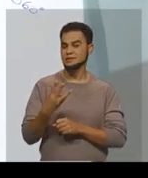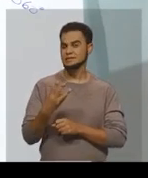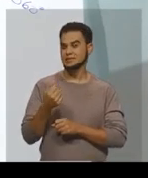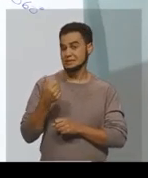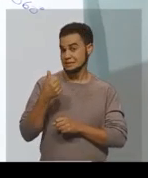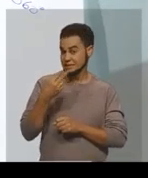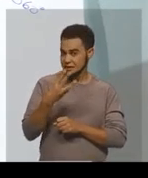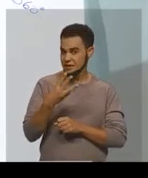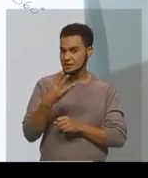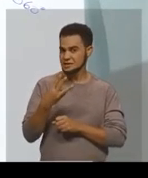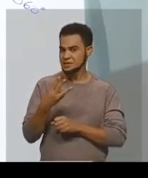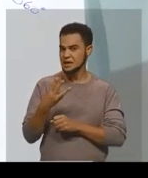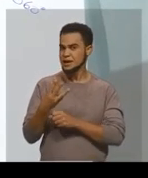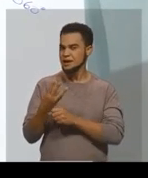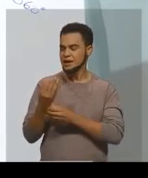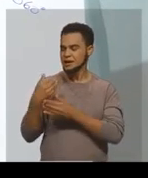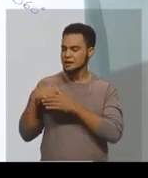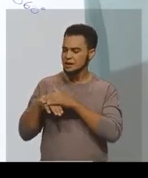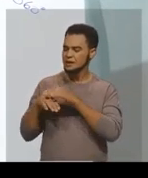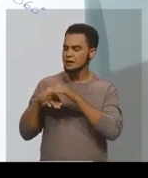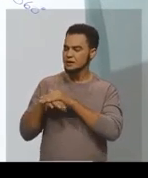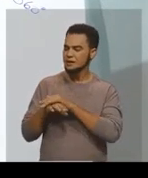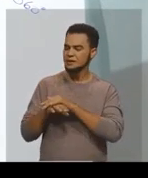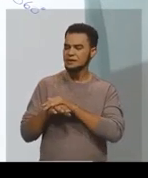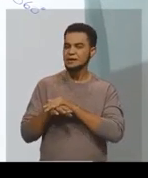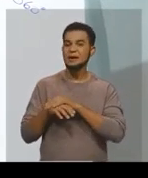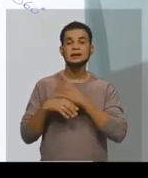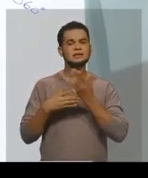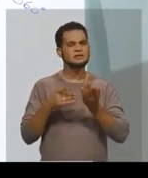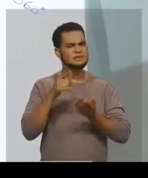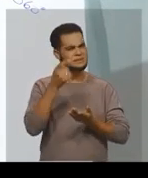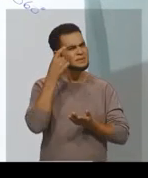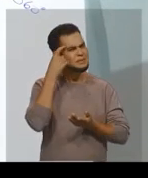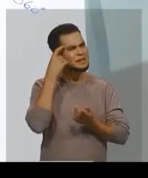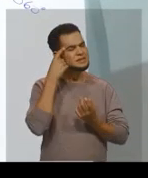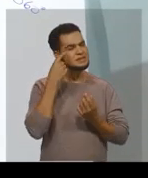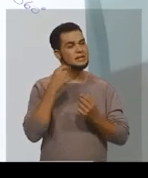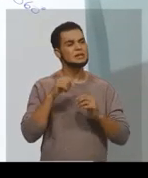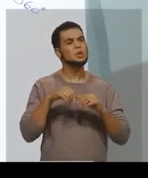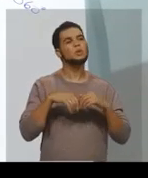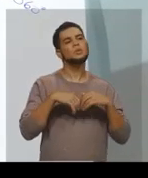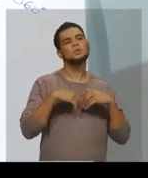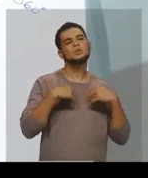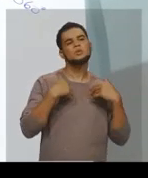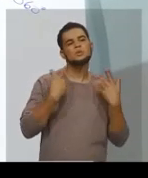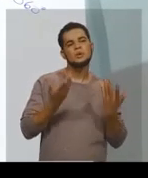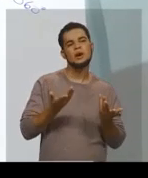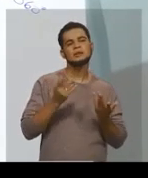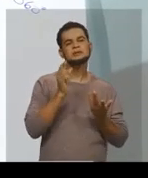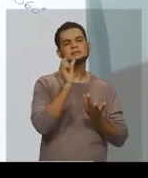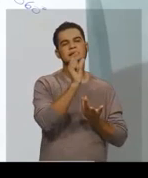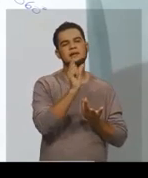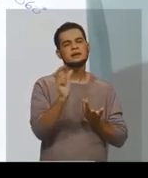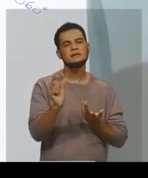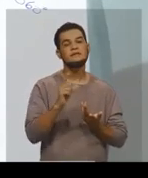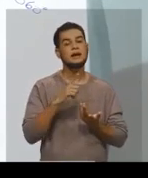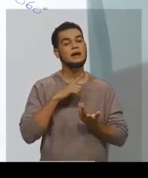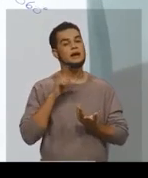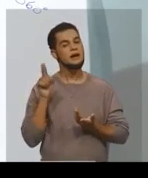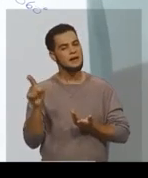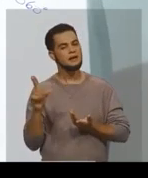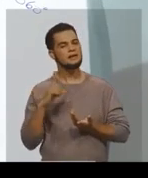montar essas perguntas. Quantas figurinhas tem Beatriz? É destrinchar o